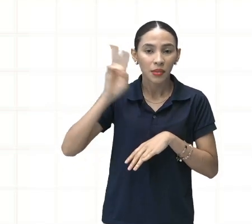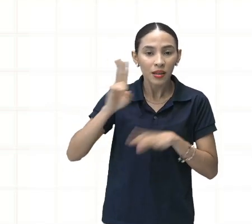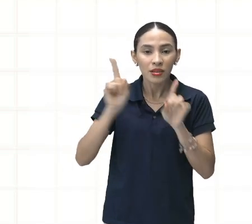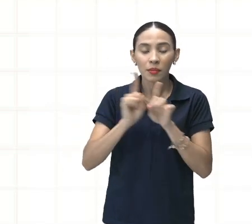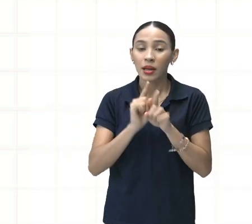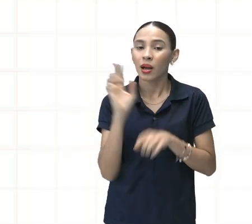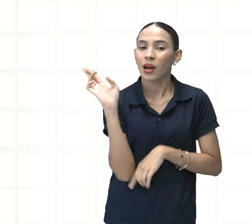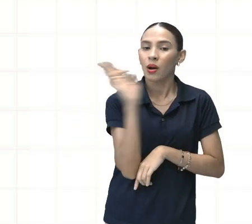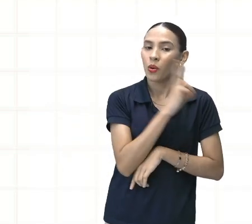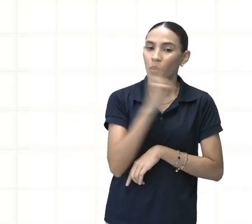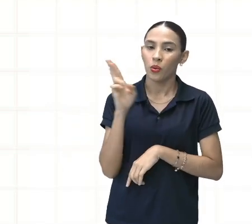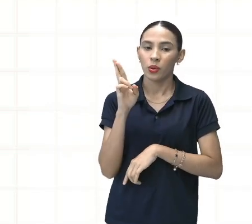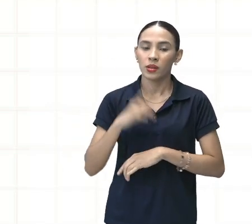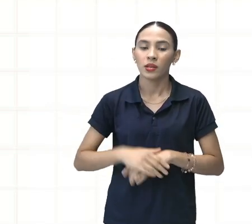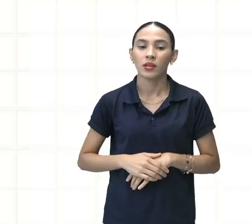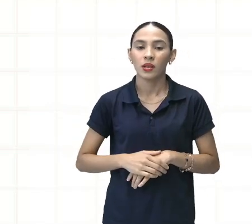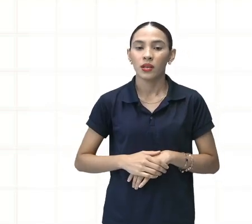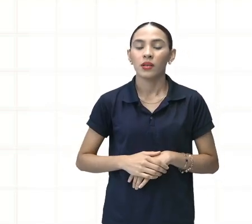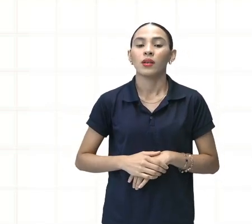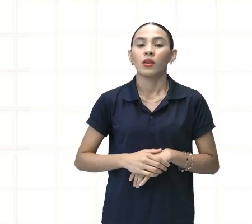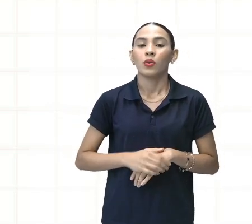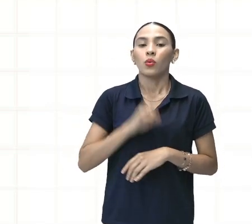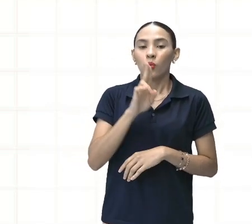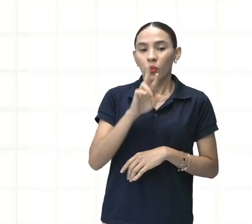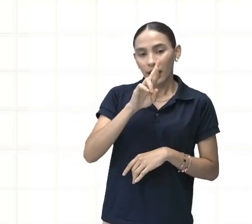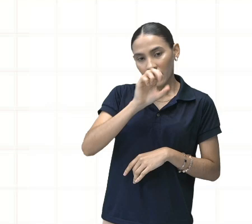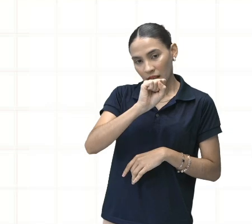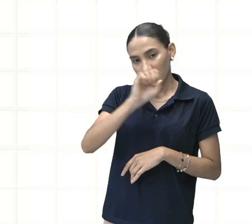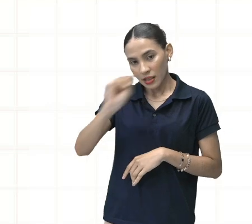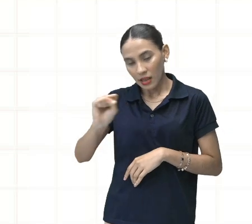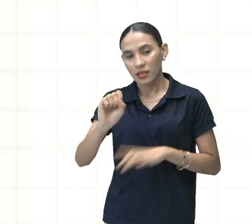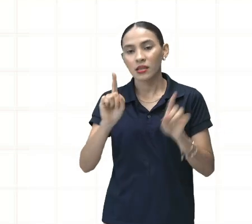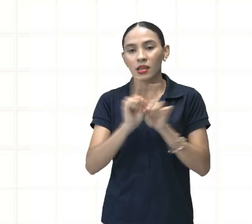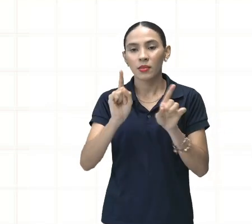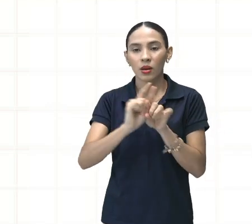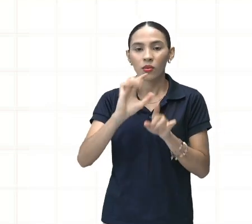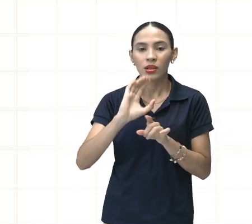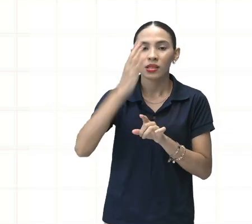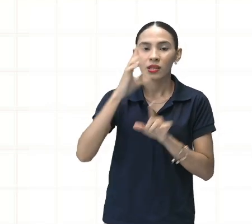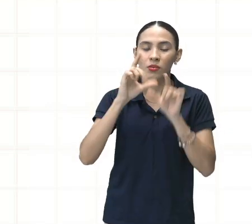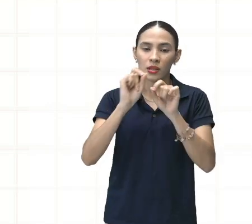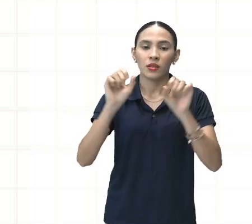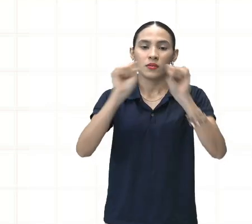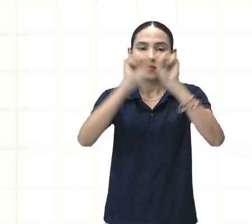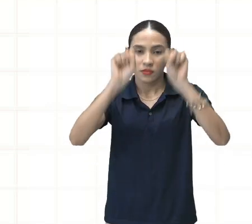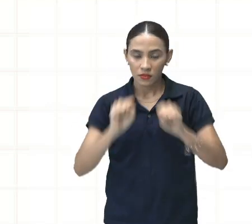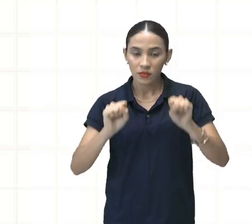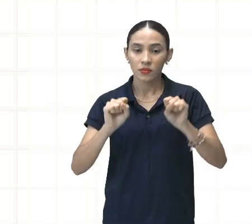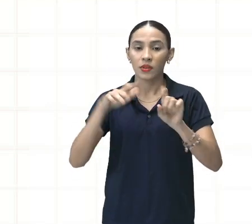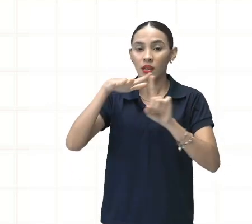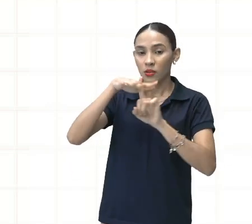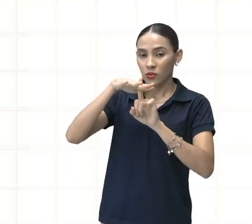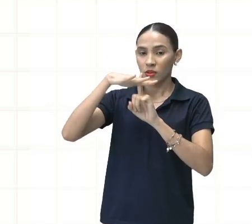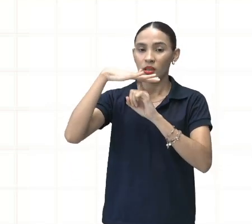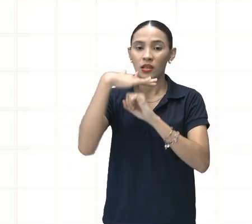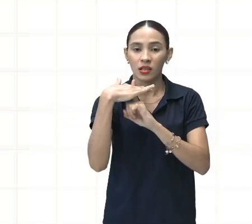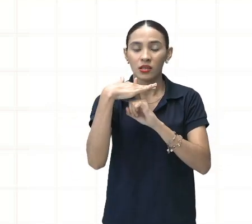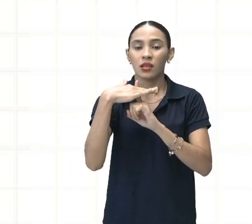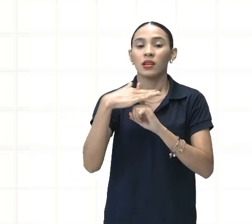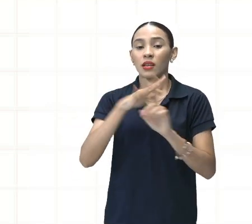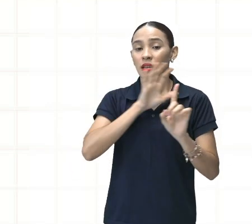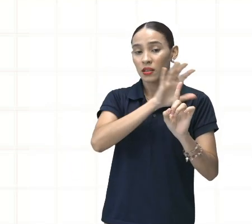na Rússia, ou melhor, na União Soviética, estava ocorrendo, então, o chamado regime socialista,